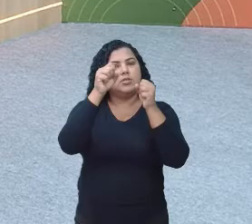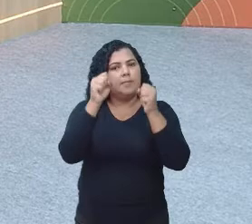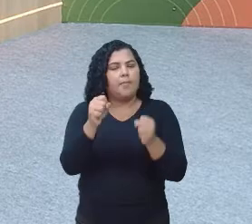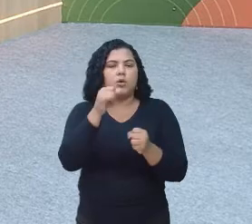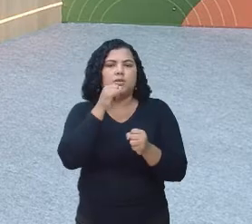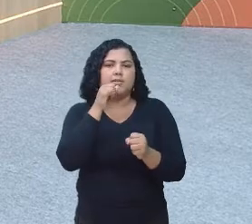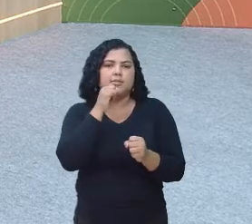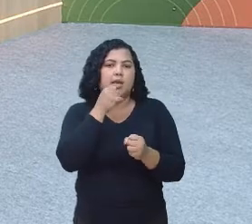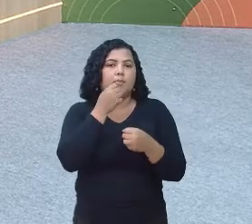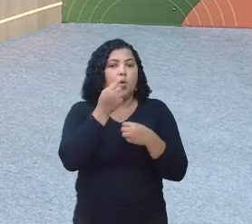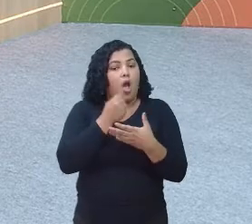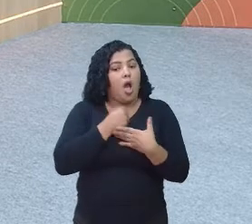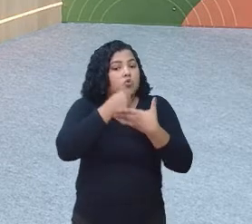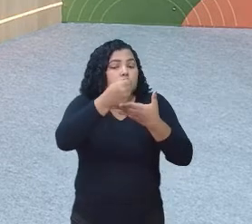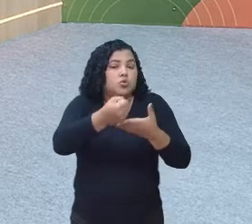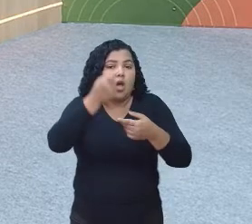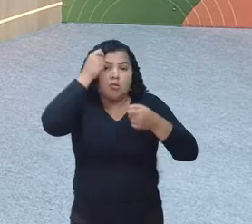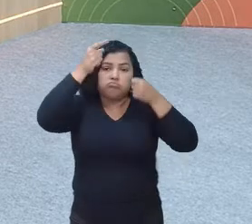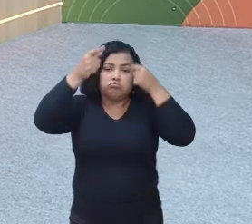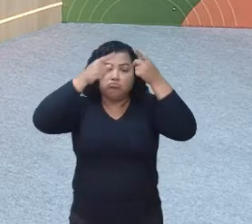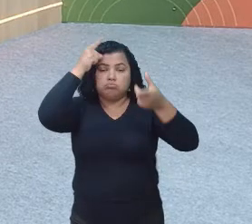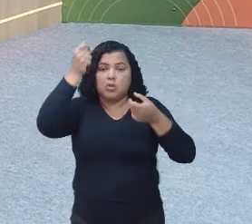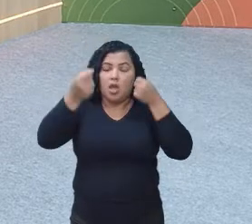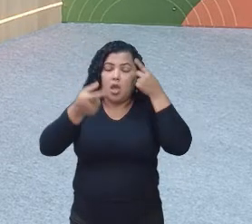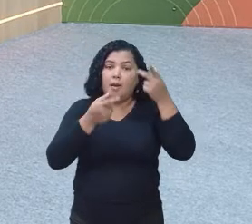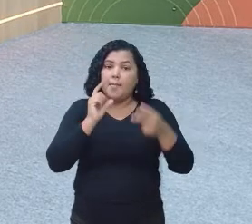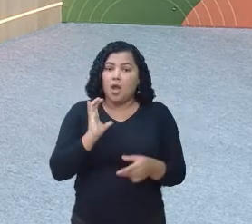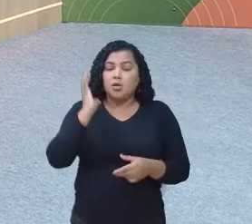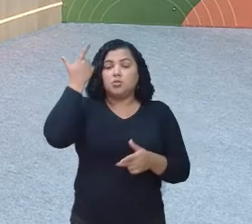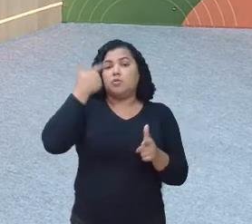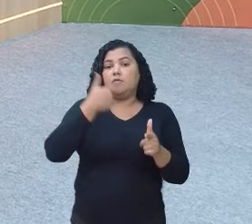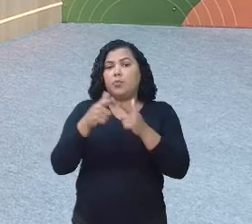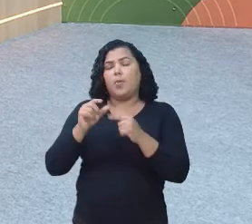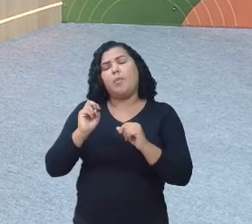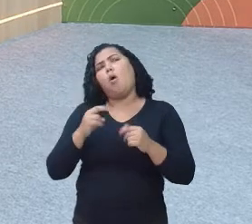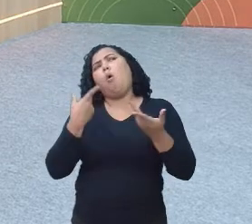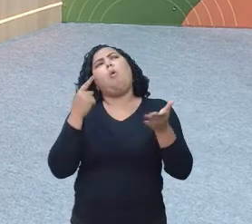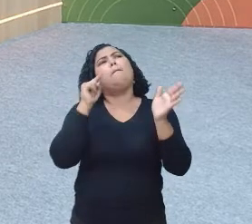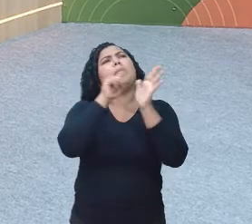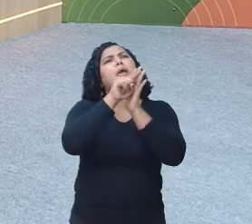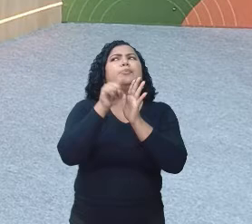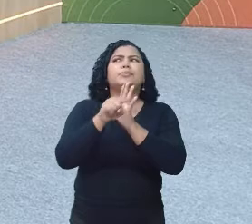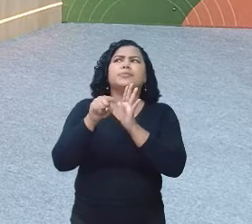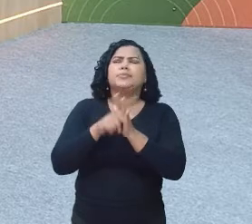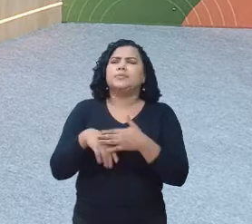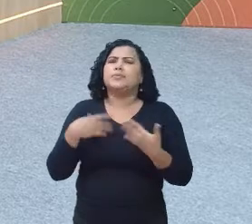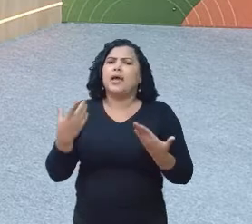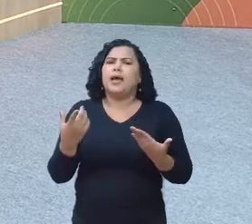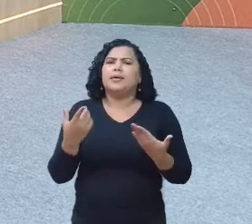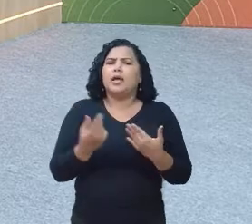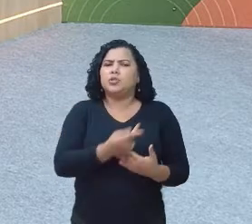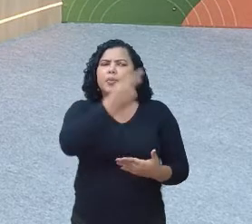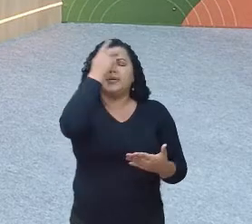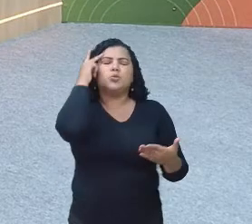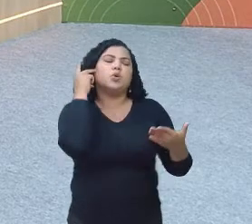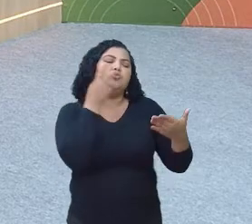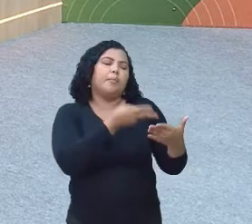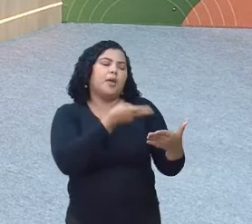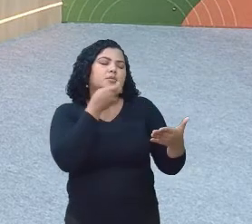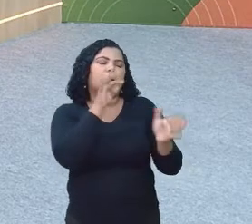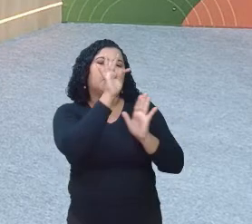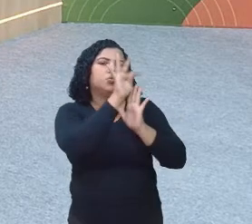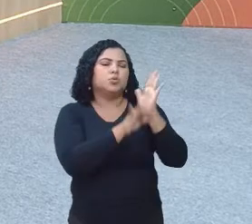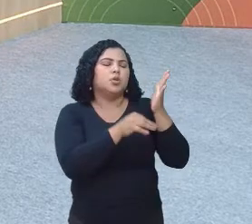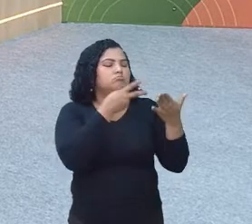ideias para solucionar, ou até mesmo só questionar, trazer olhos, né? Fazer com que as pessoas observem